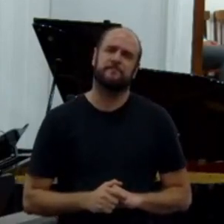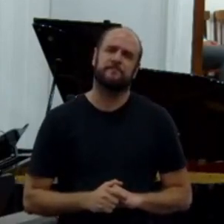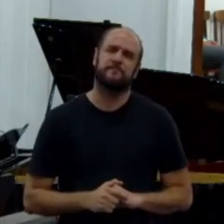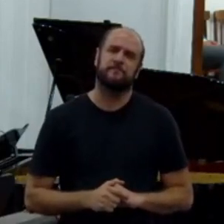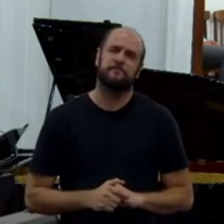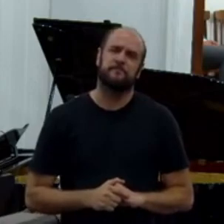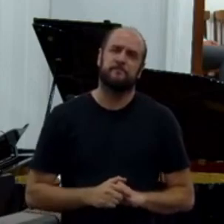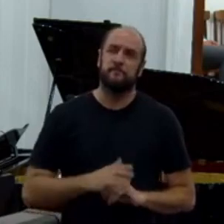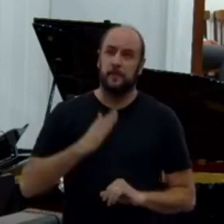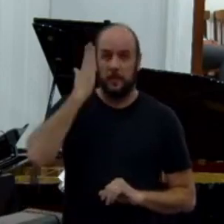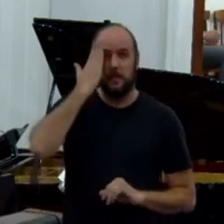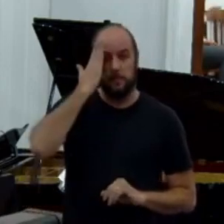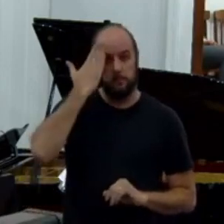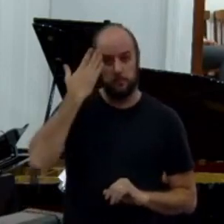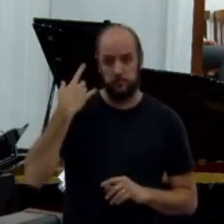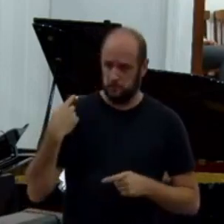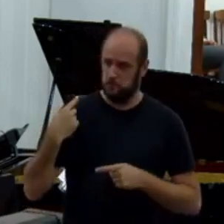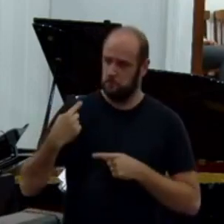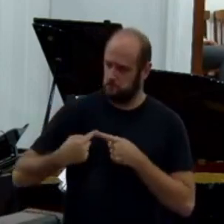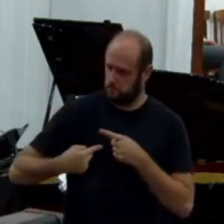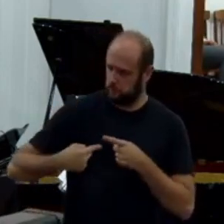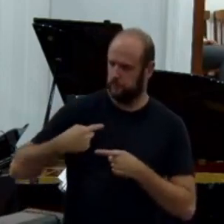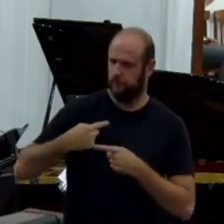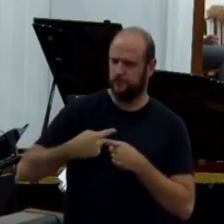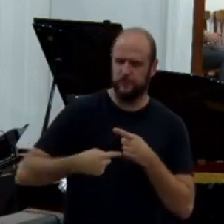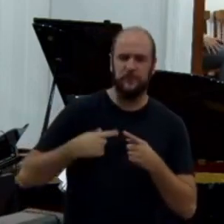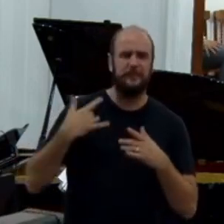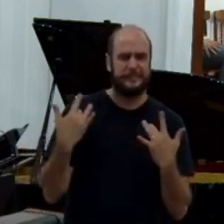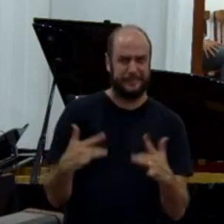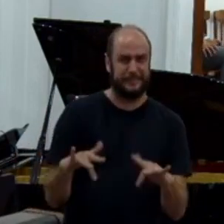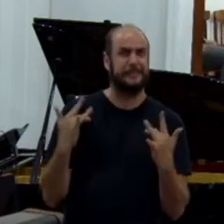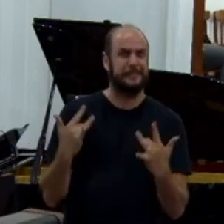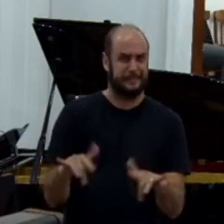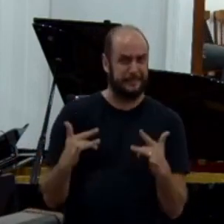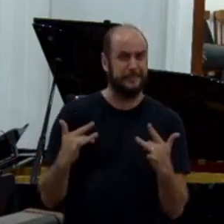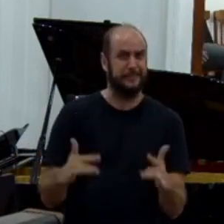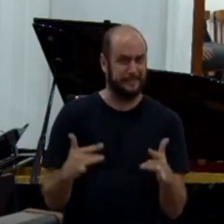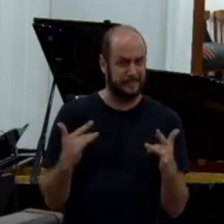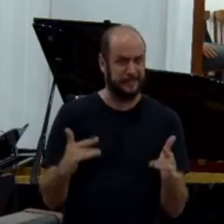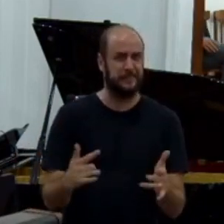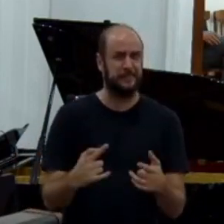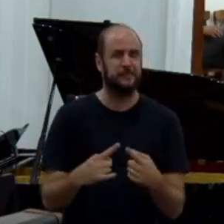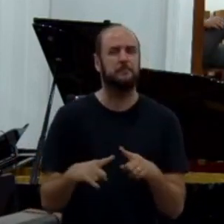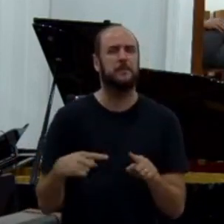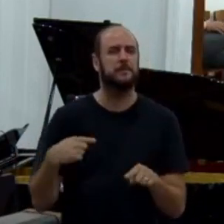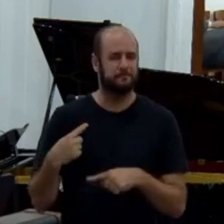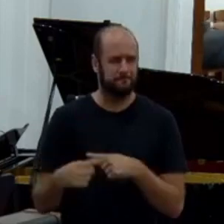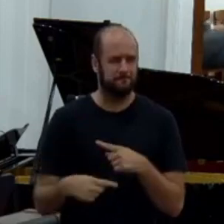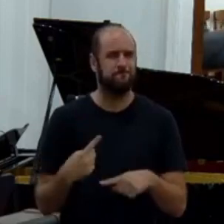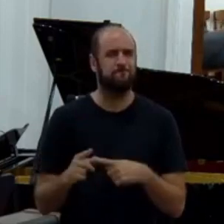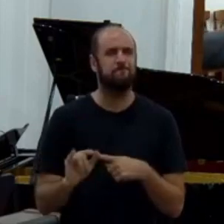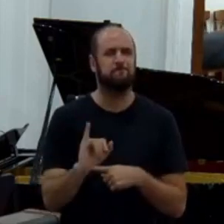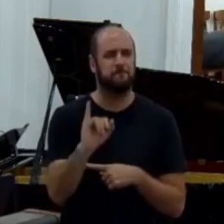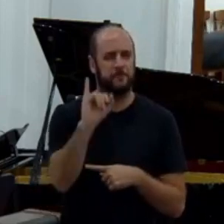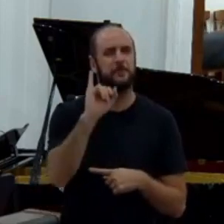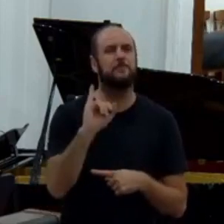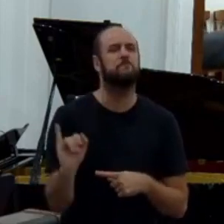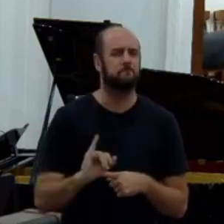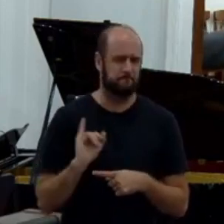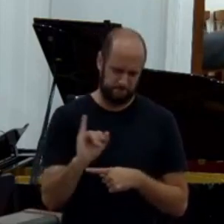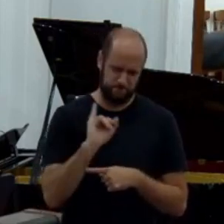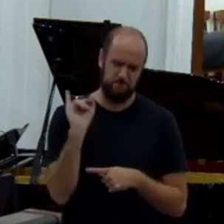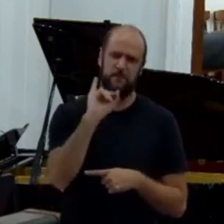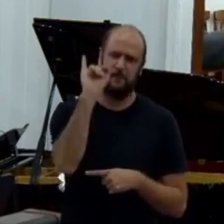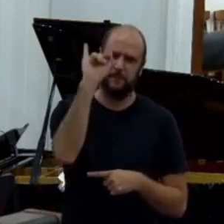E eu entendo que o processo é um processo doloroso, mas é um processo que vale a pena. Que vale a